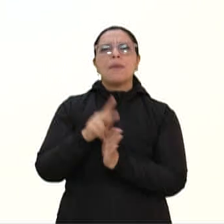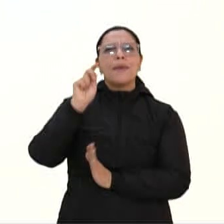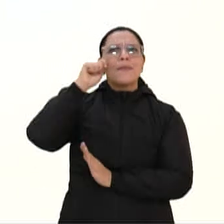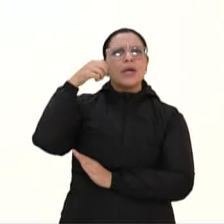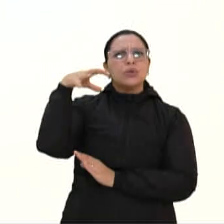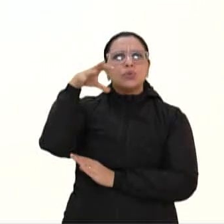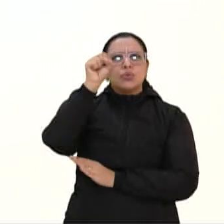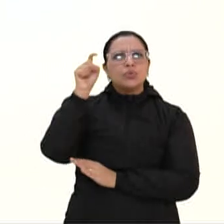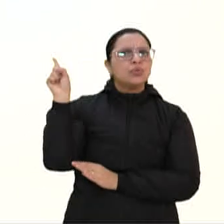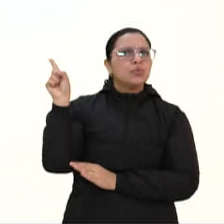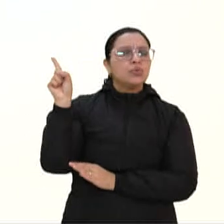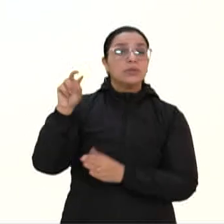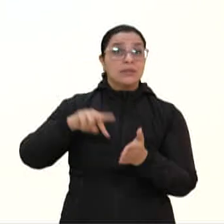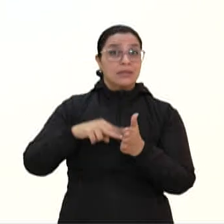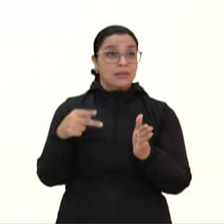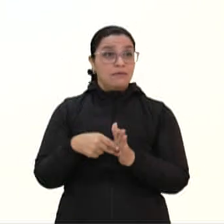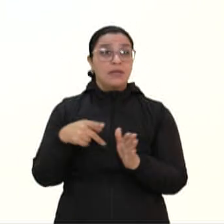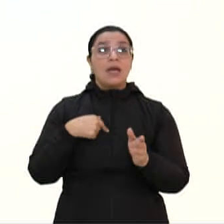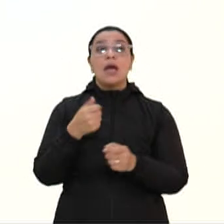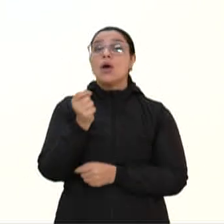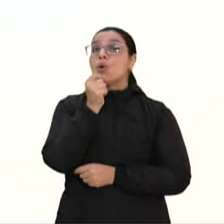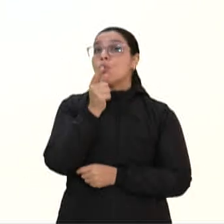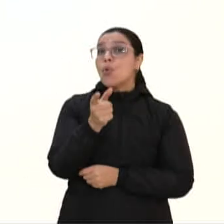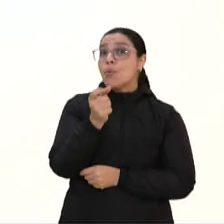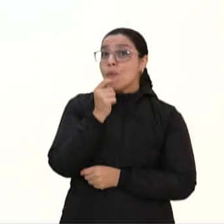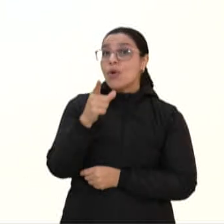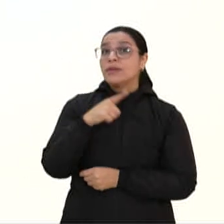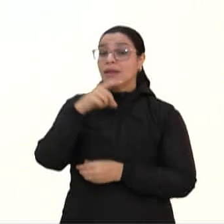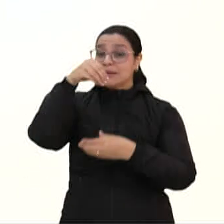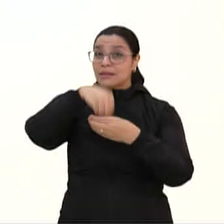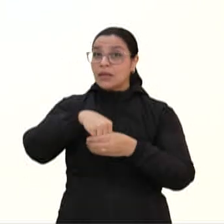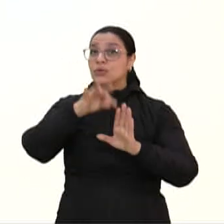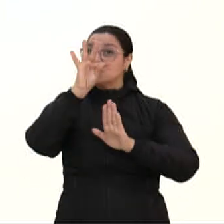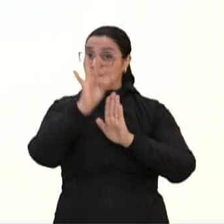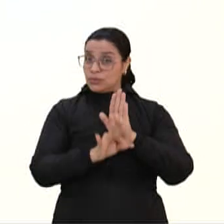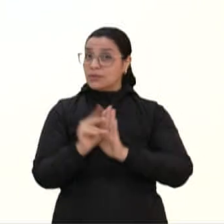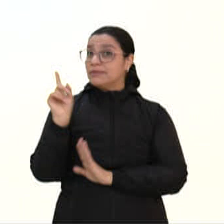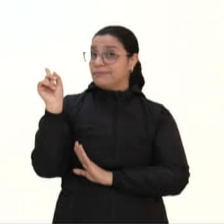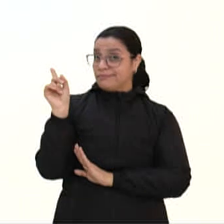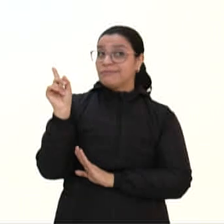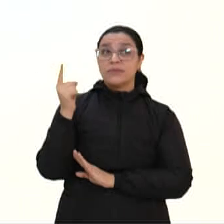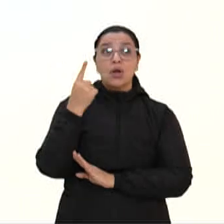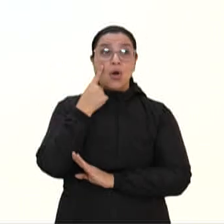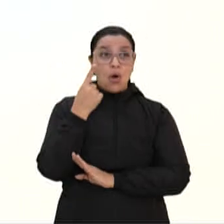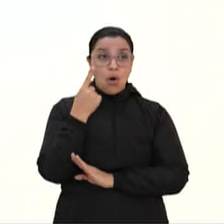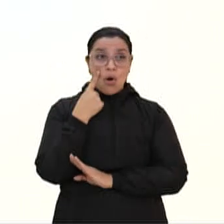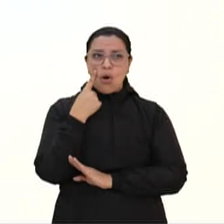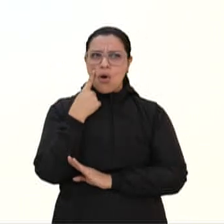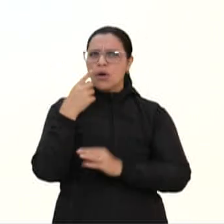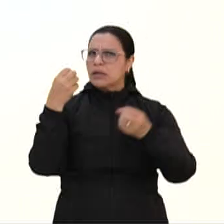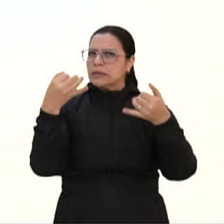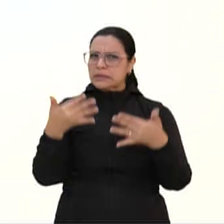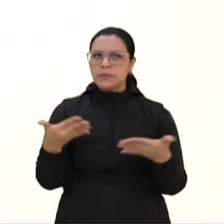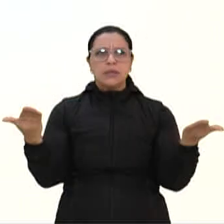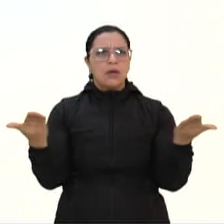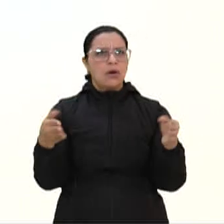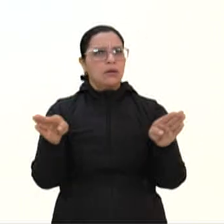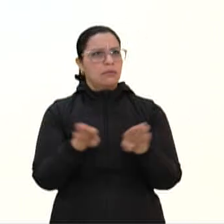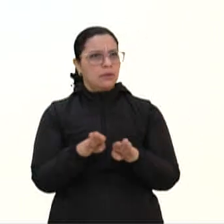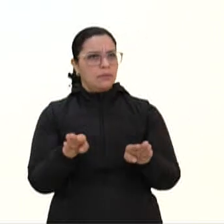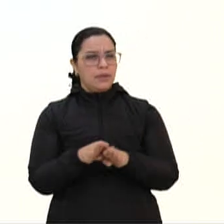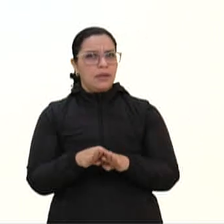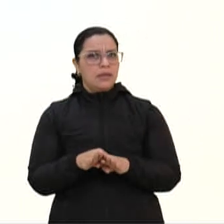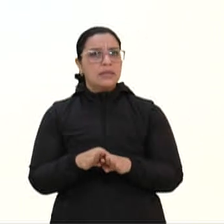Ah, esse aqui é o humor da crônica. Veja que comparação que ele faz